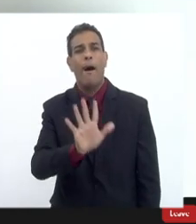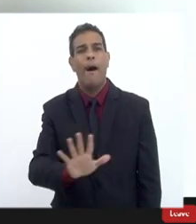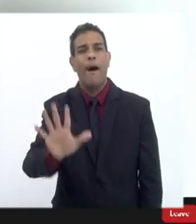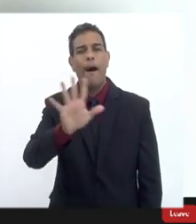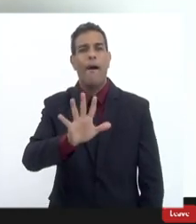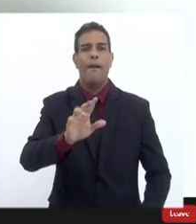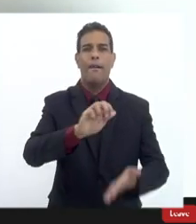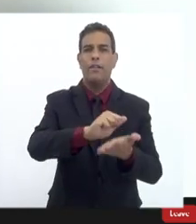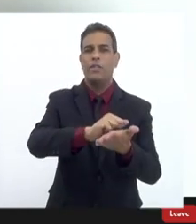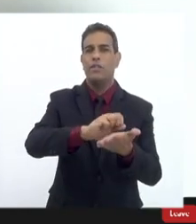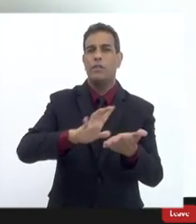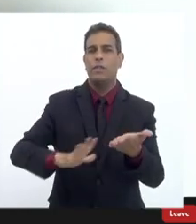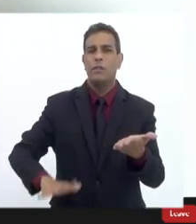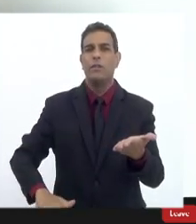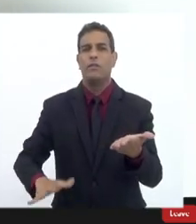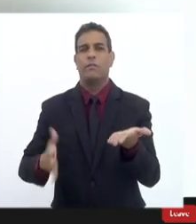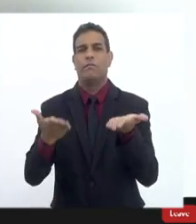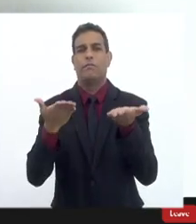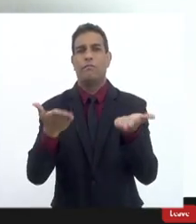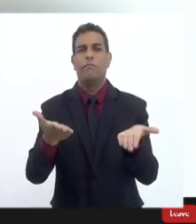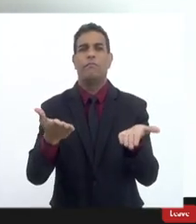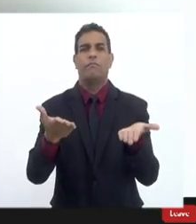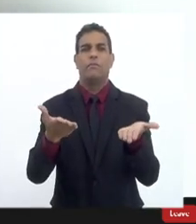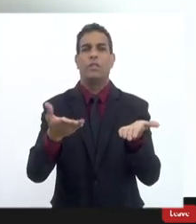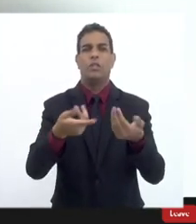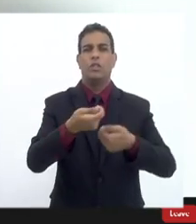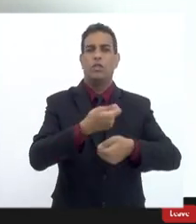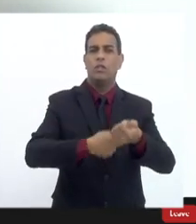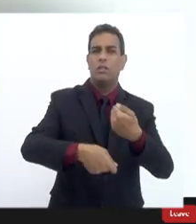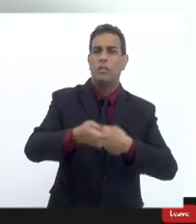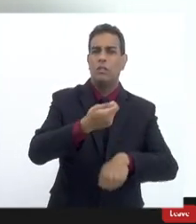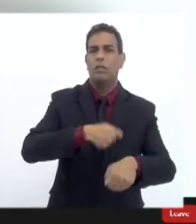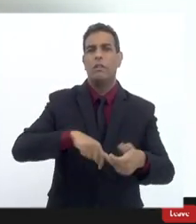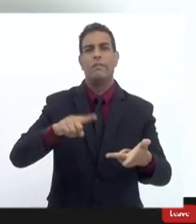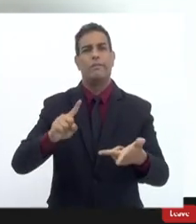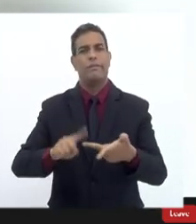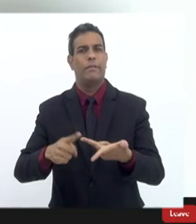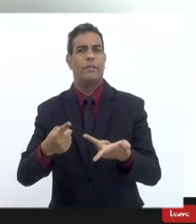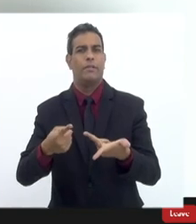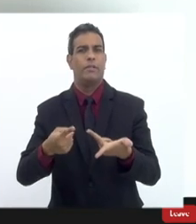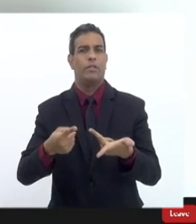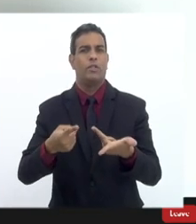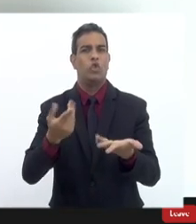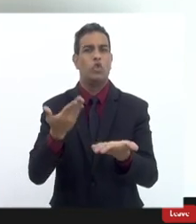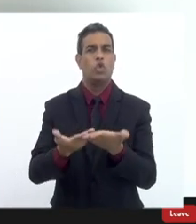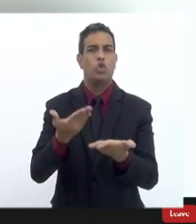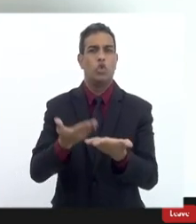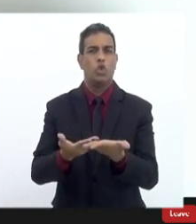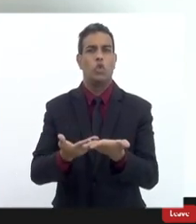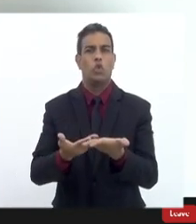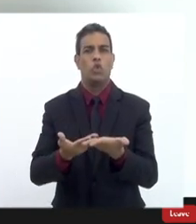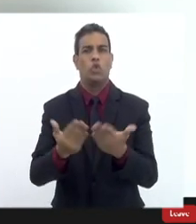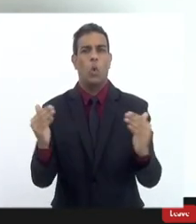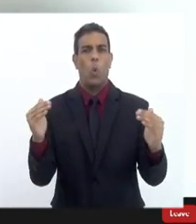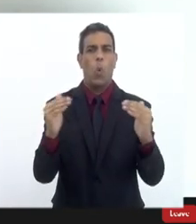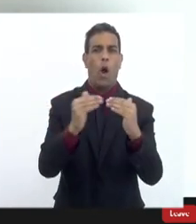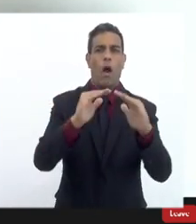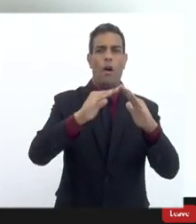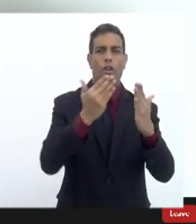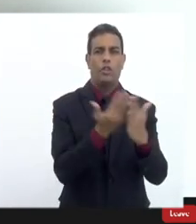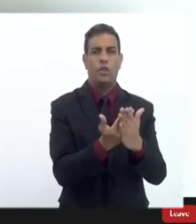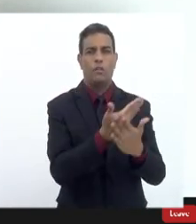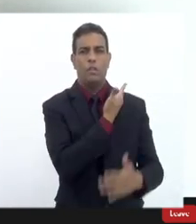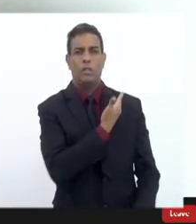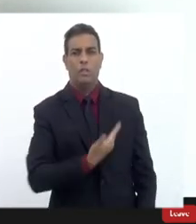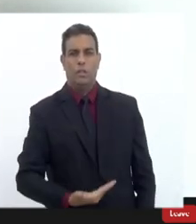né, atividades sociais e econômicas, em detrimento das escolas, enfim. Então, acho